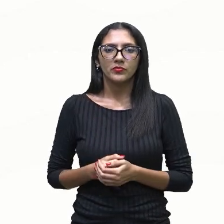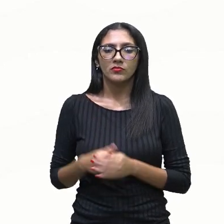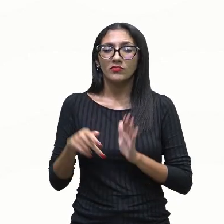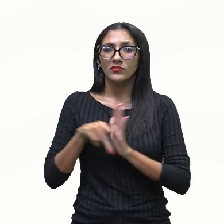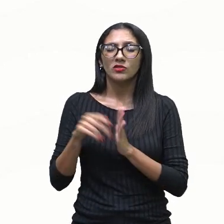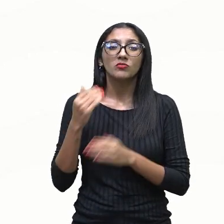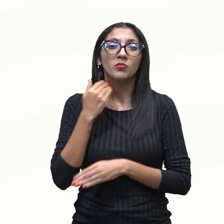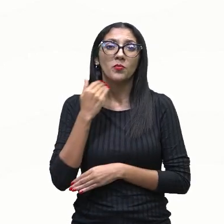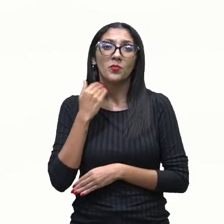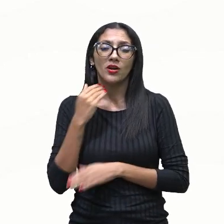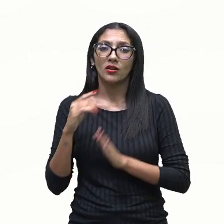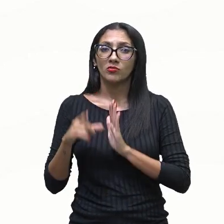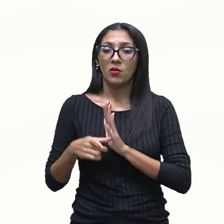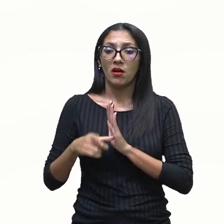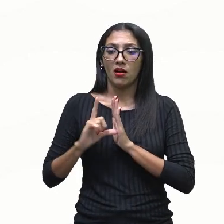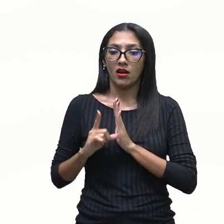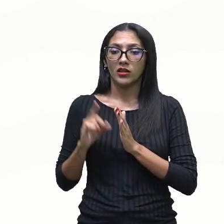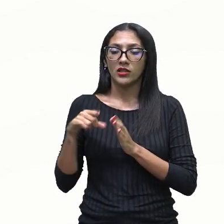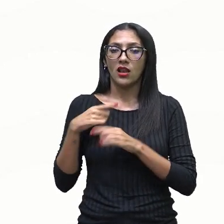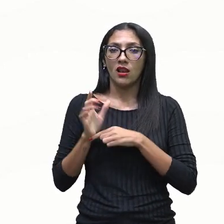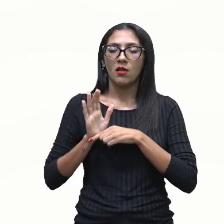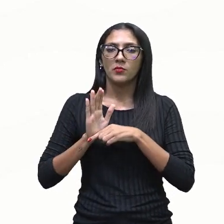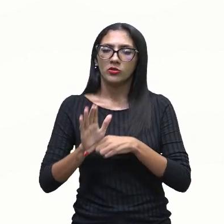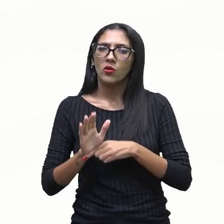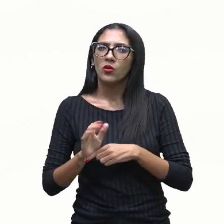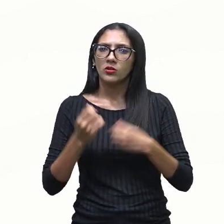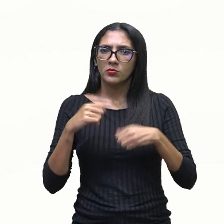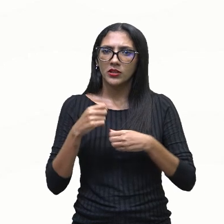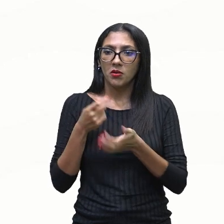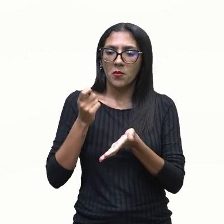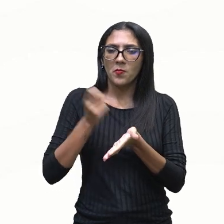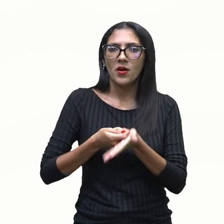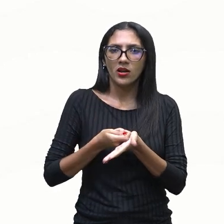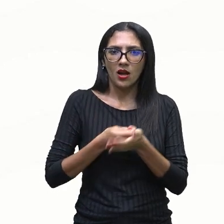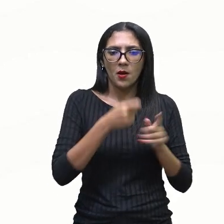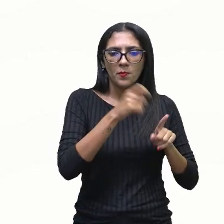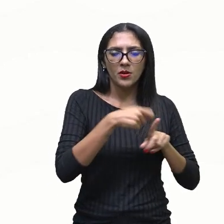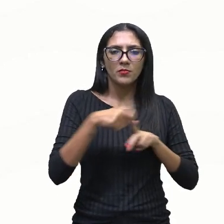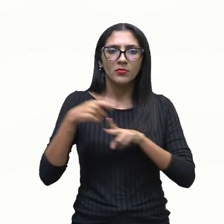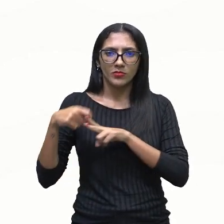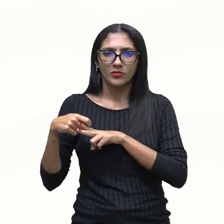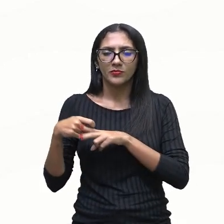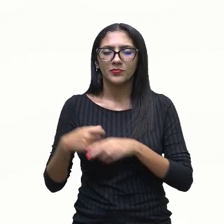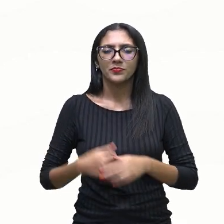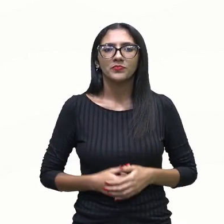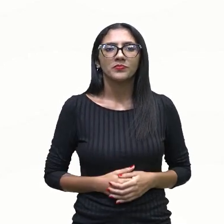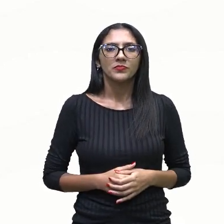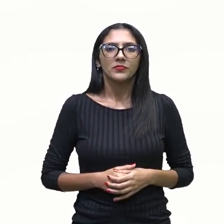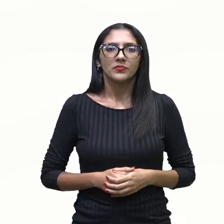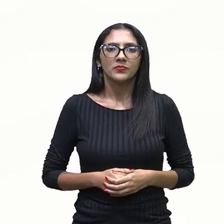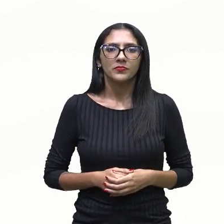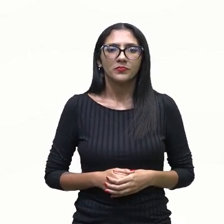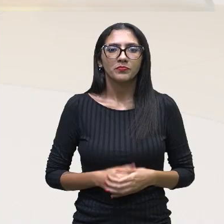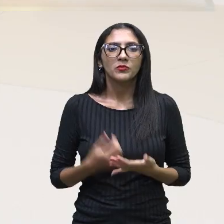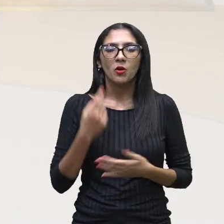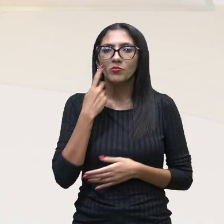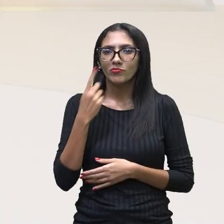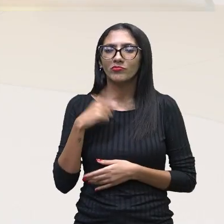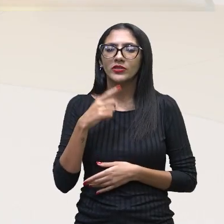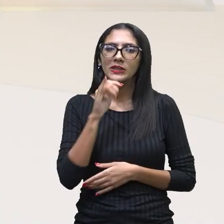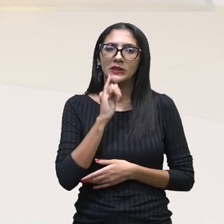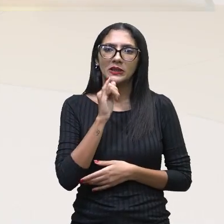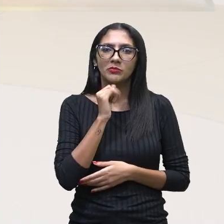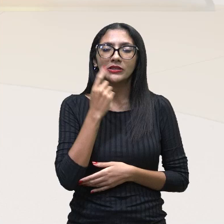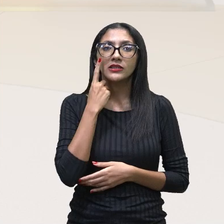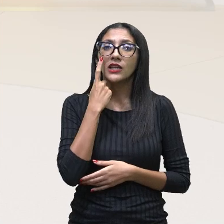te informou que ele cobraria mês a mês em relação a esse empréstimo, tá bom? Então, está aí um exemplo bem interessante